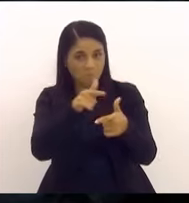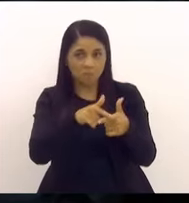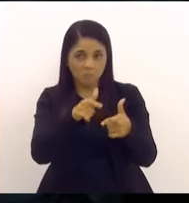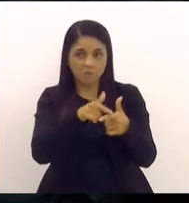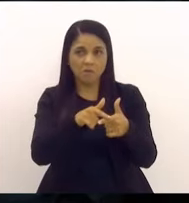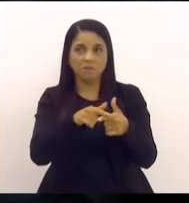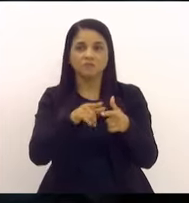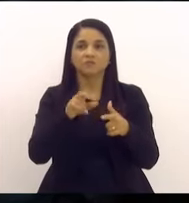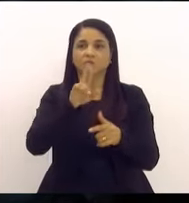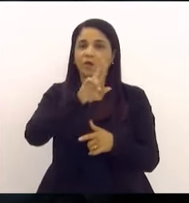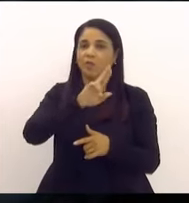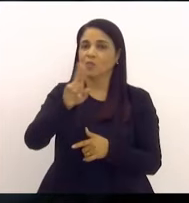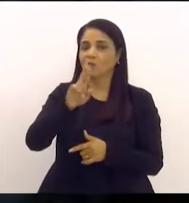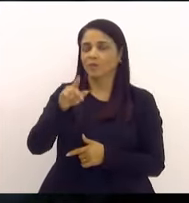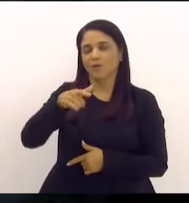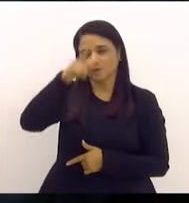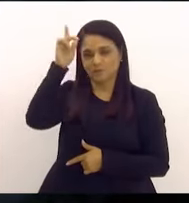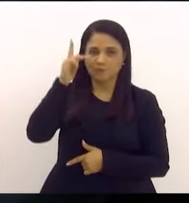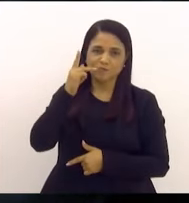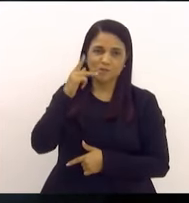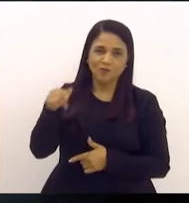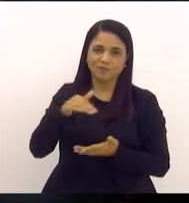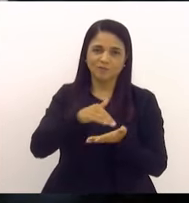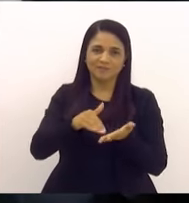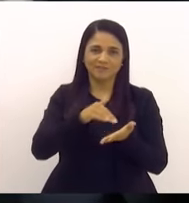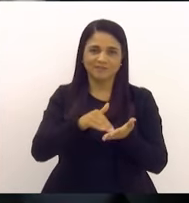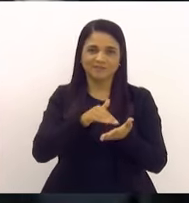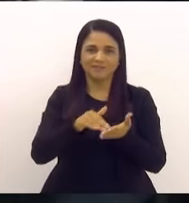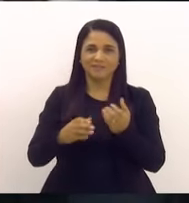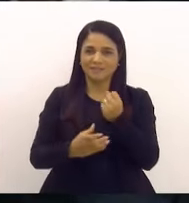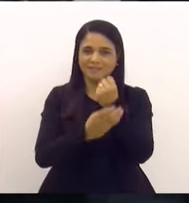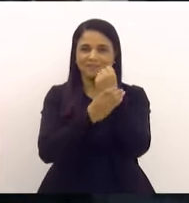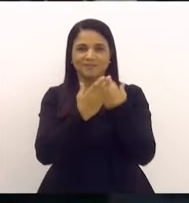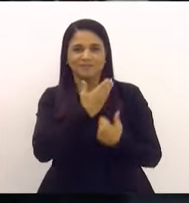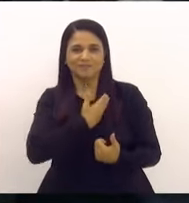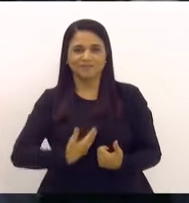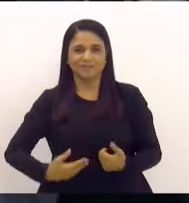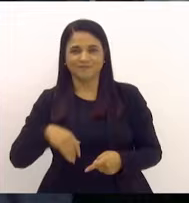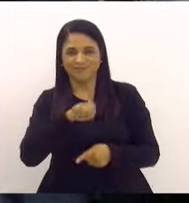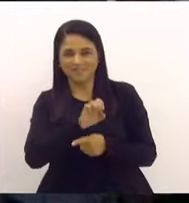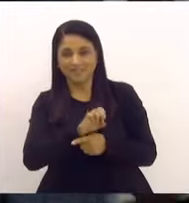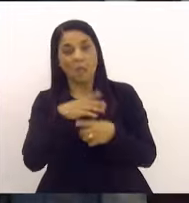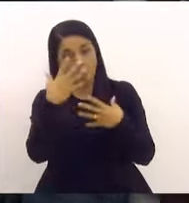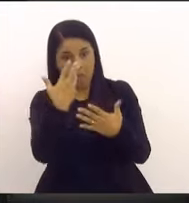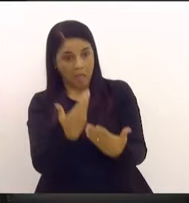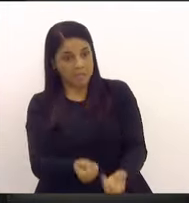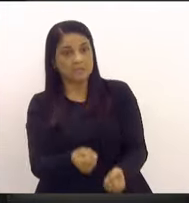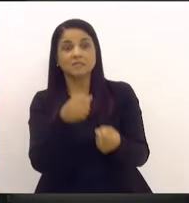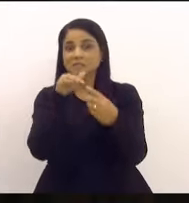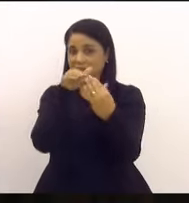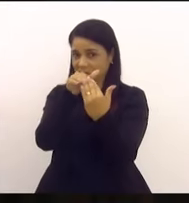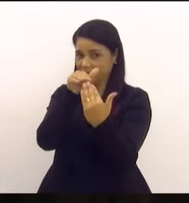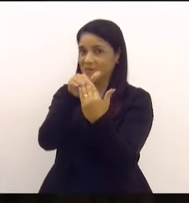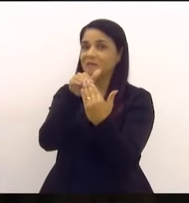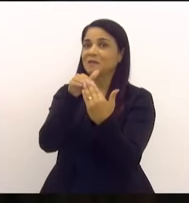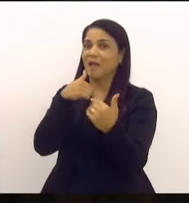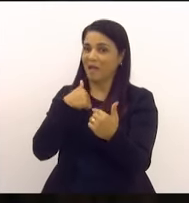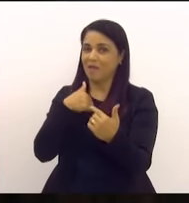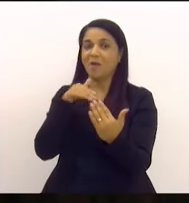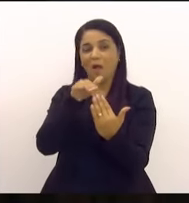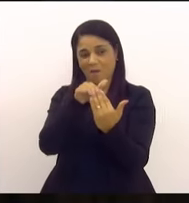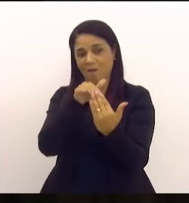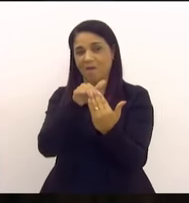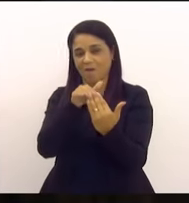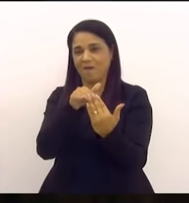nós vamos nomear o doutor Luiz Paulo Corrêa da Rocha, secretário de Segurança do Estado do Rio de Janeiro. Estou de acordo, aí eu aceito intervir como parlamentar, eu estou de